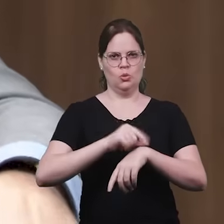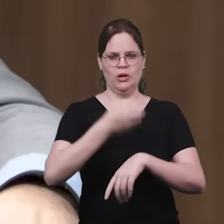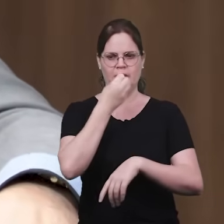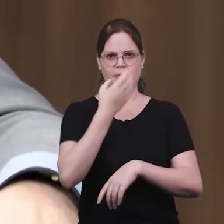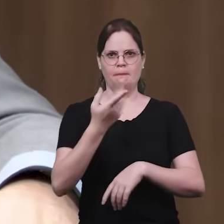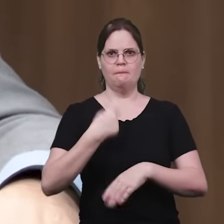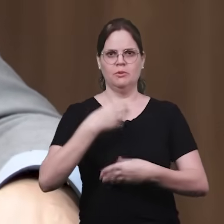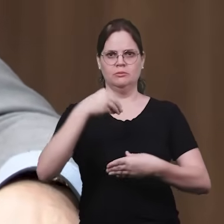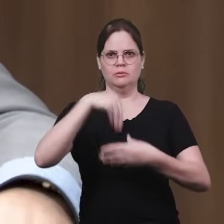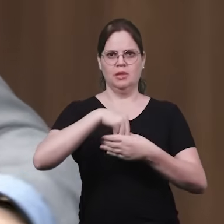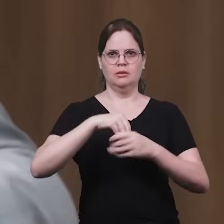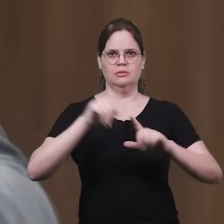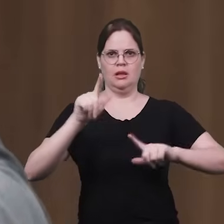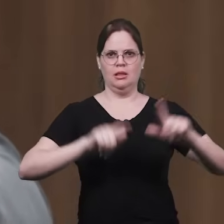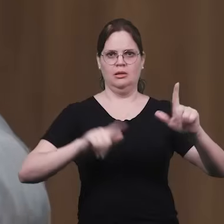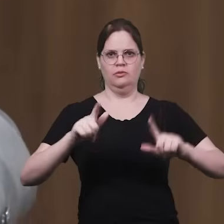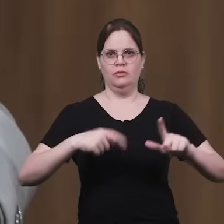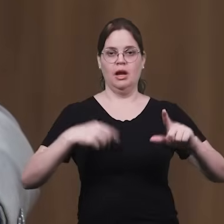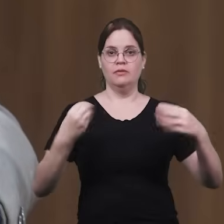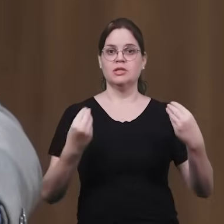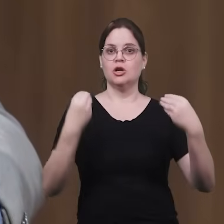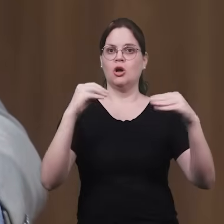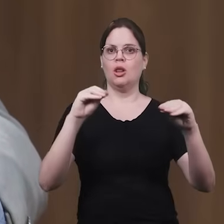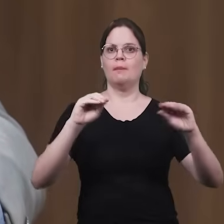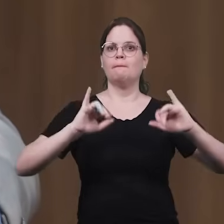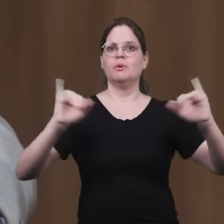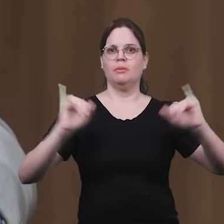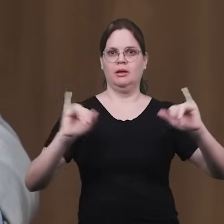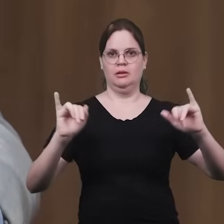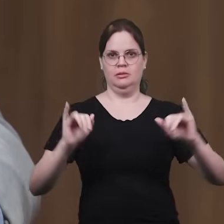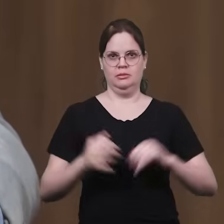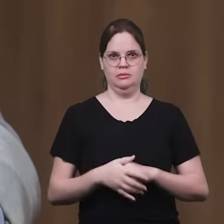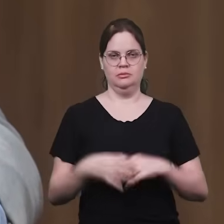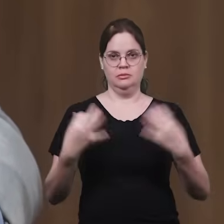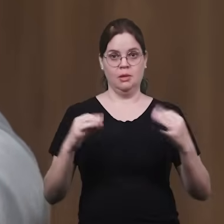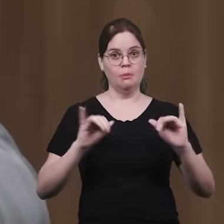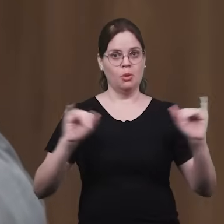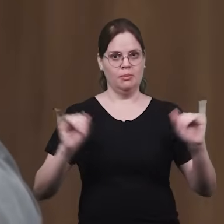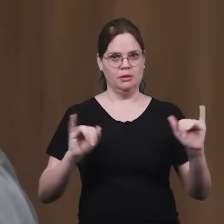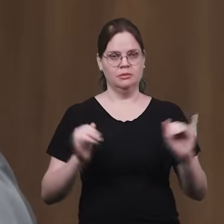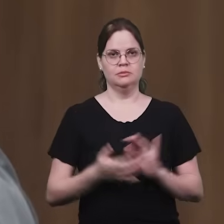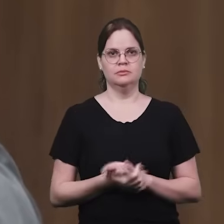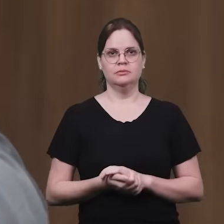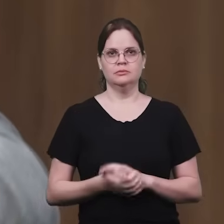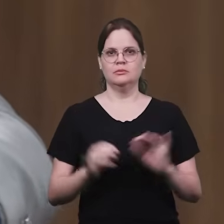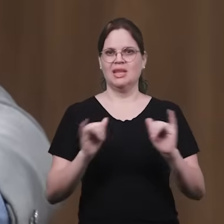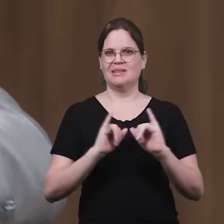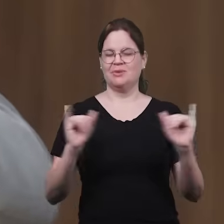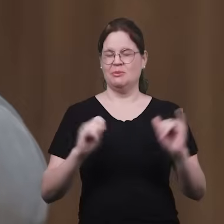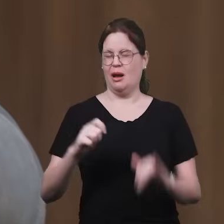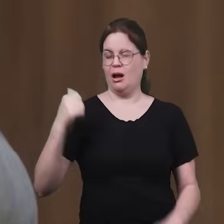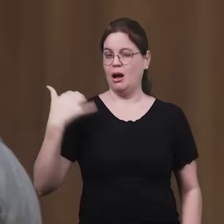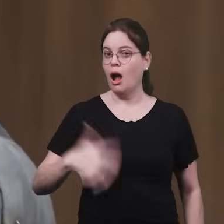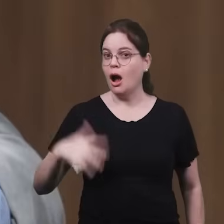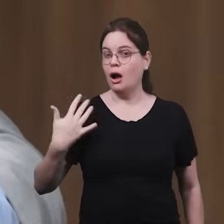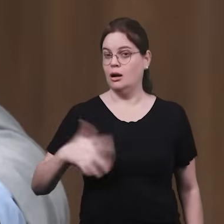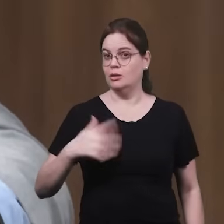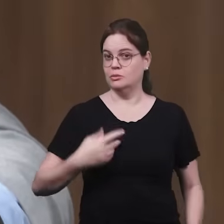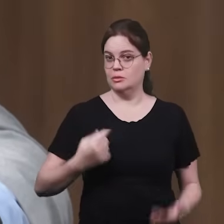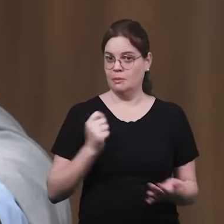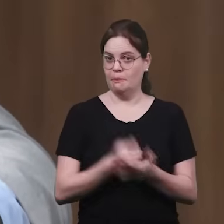nobre, numa emissora de televisão. Você coloca uma propaganda ali, certo? Essa propaganda custa uma